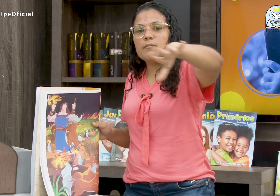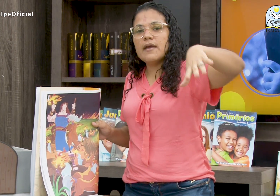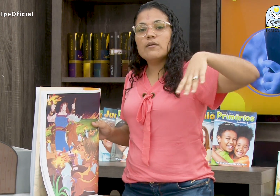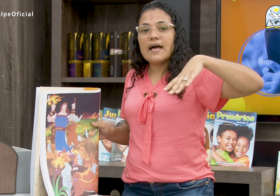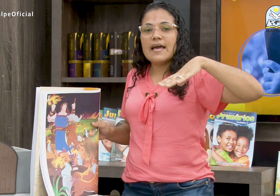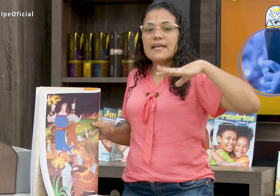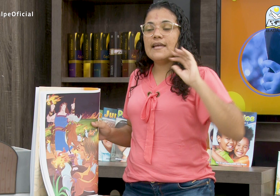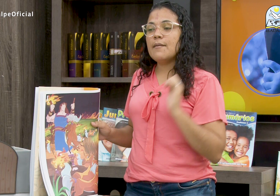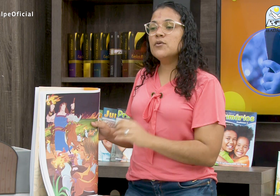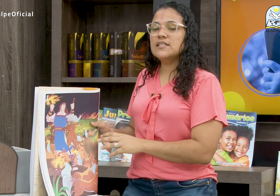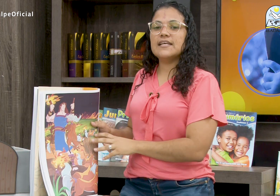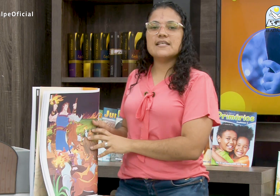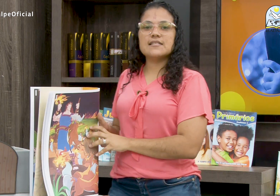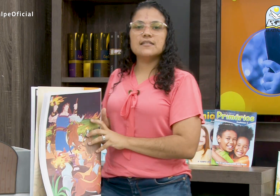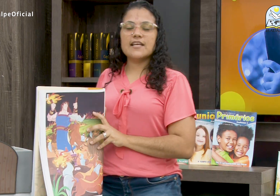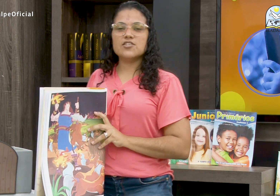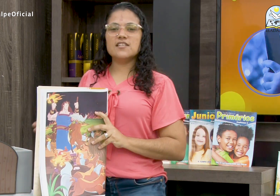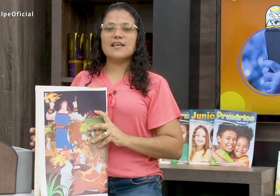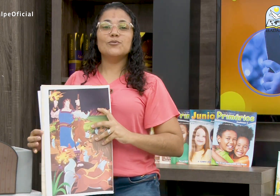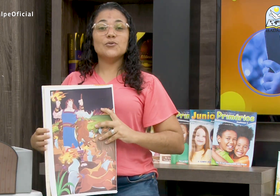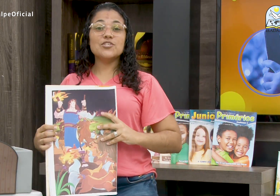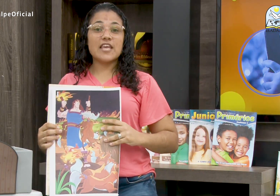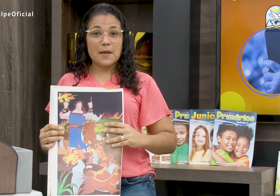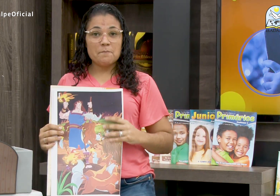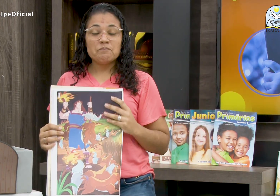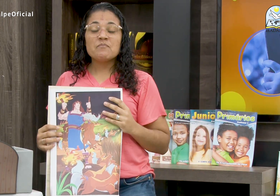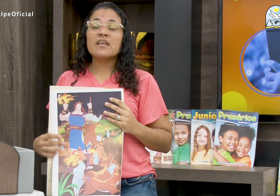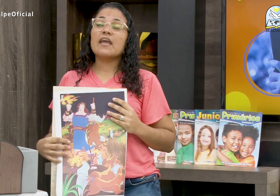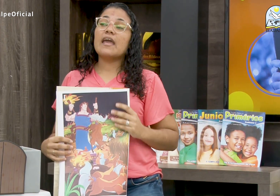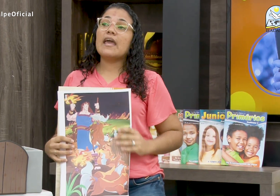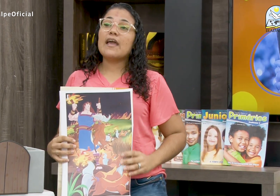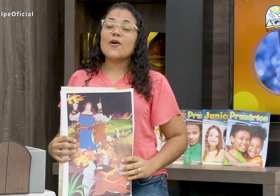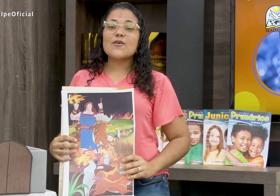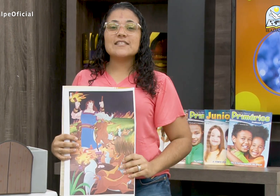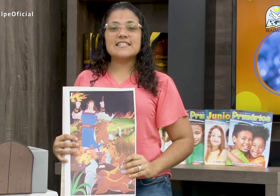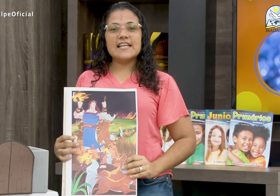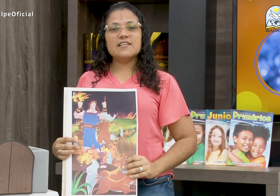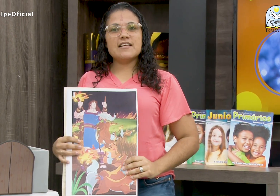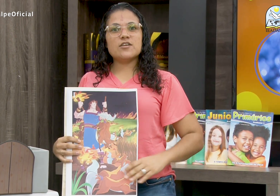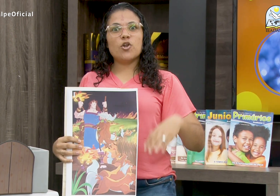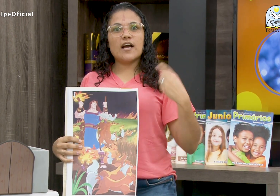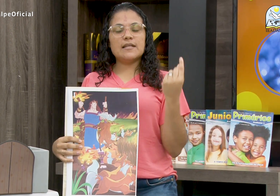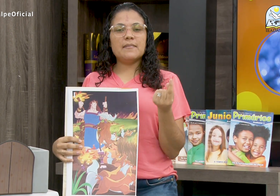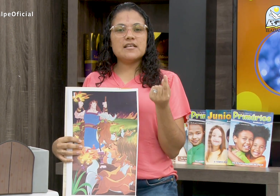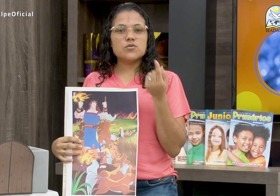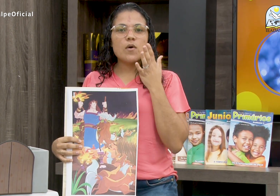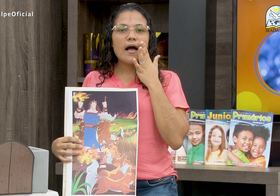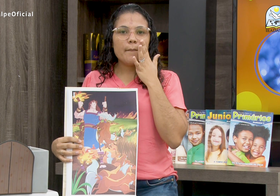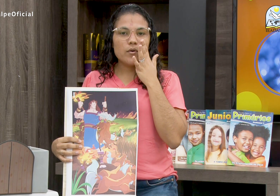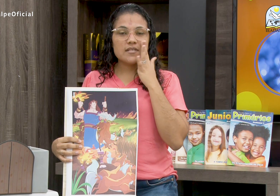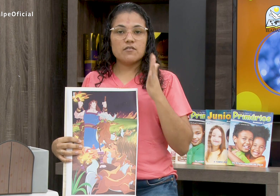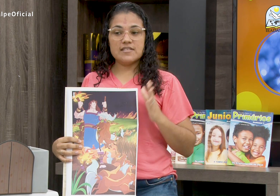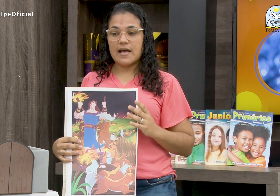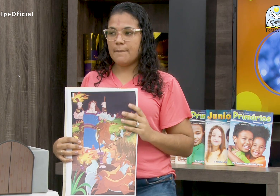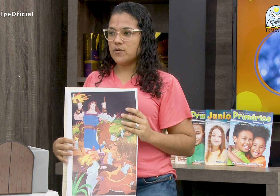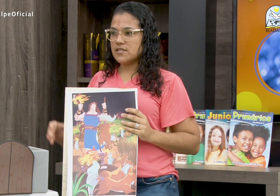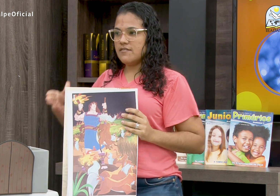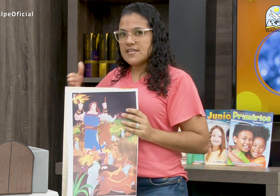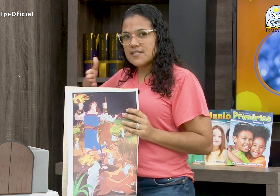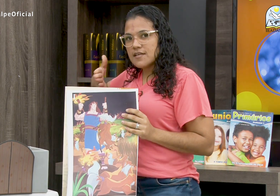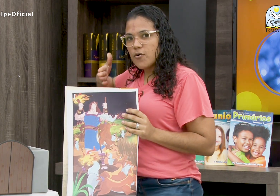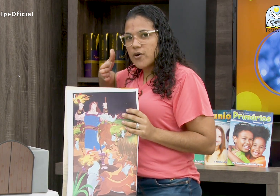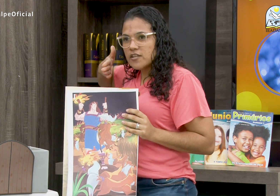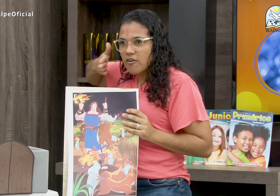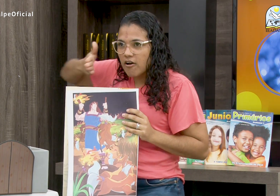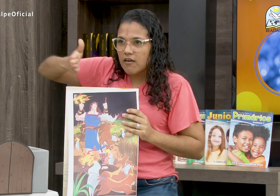correndo no meio lá, e é muito interessante que a gente deduz que se ele tivesse colocado apenas uma raposa, talvez a raposa